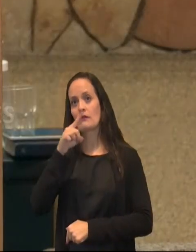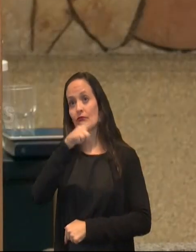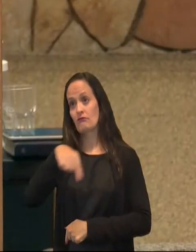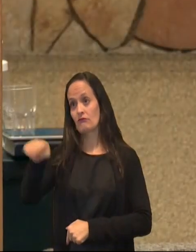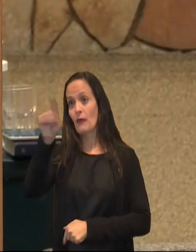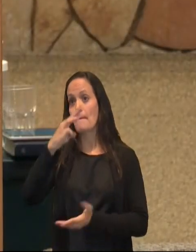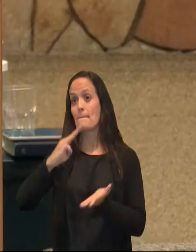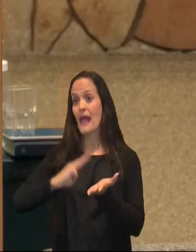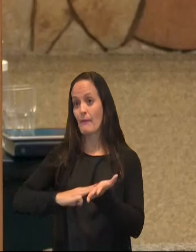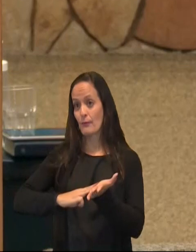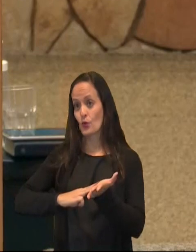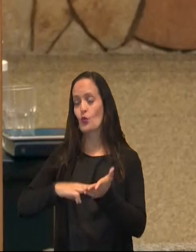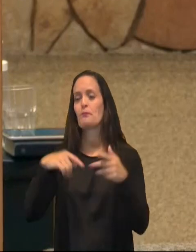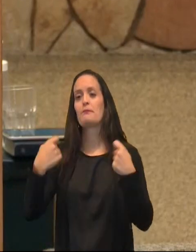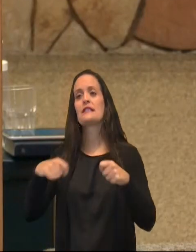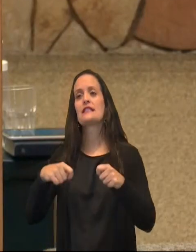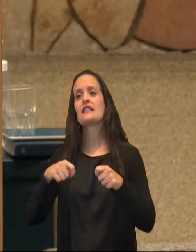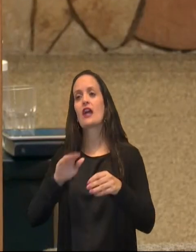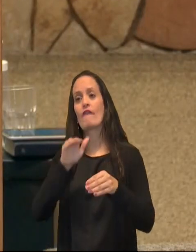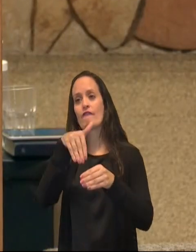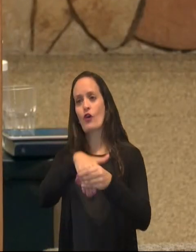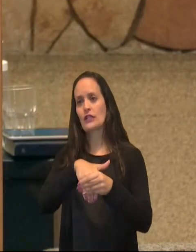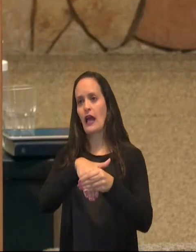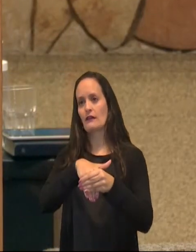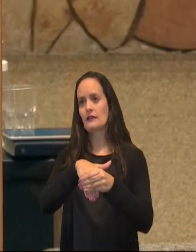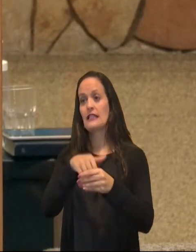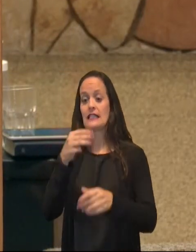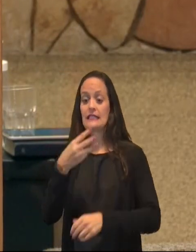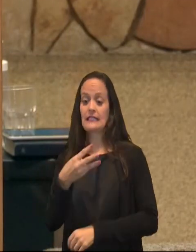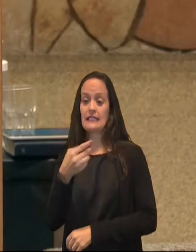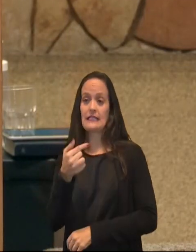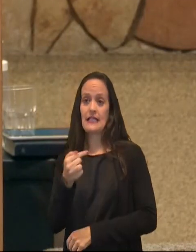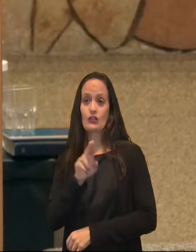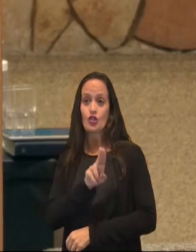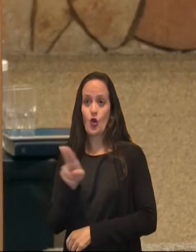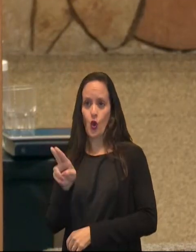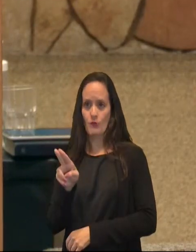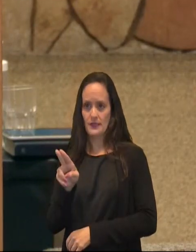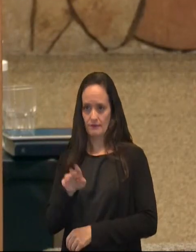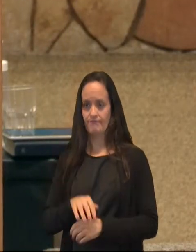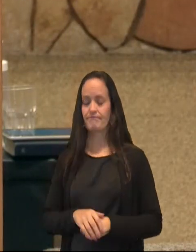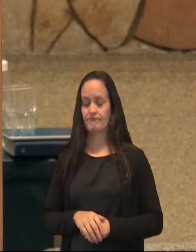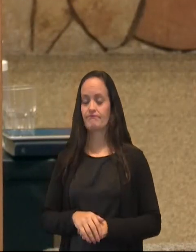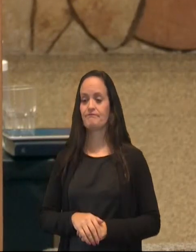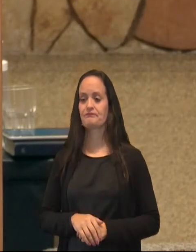votarão em até 37 nomes. Então, gostaria de